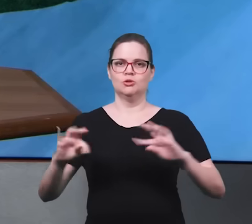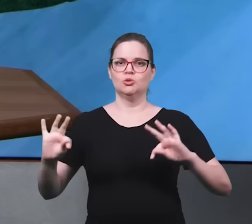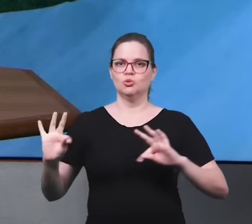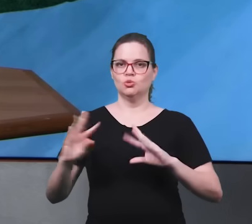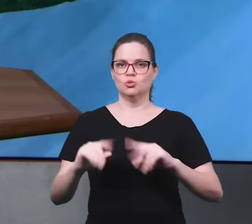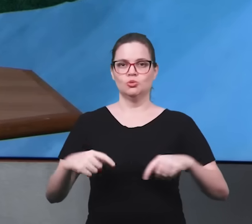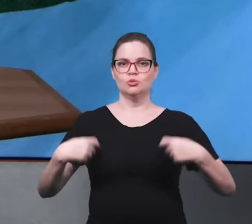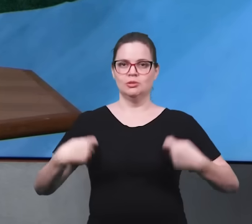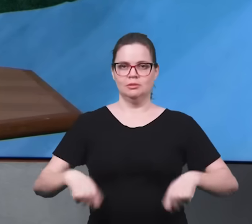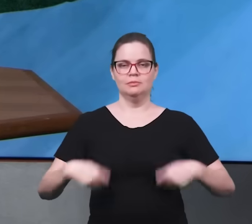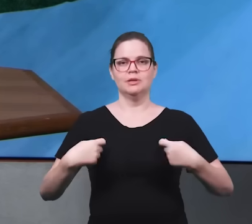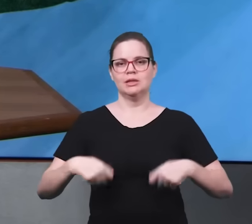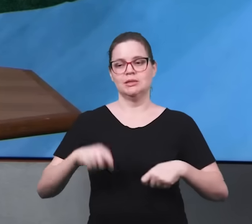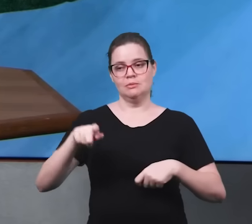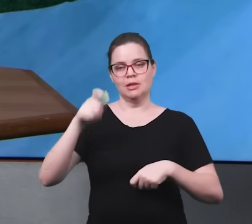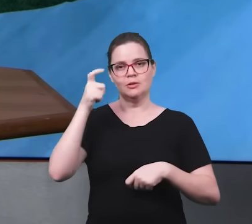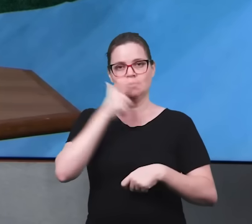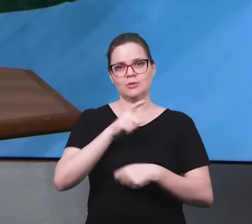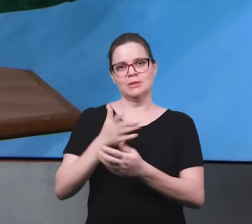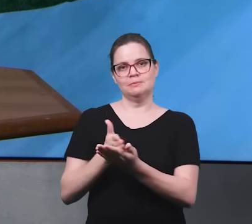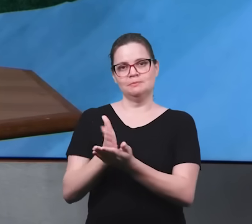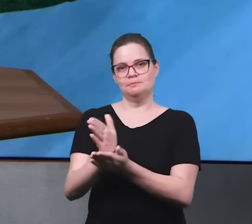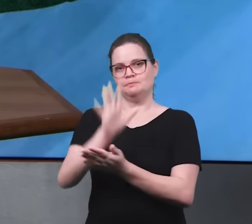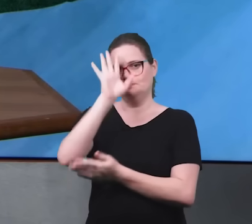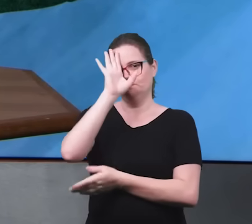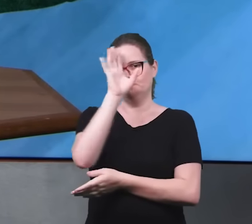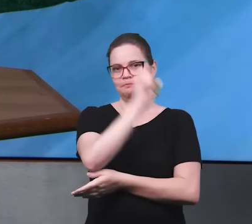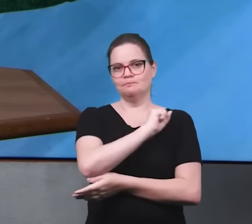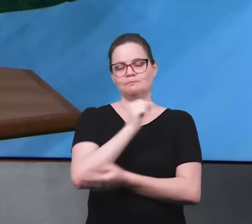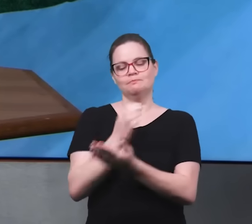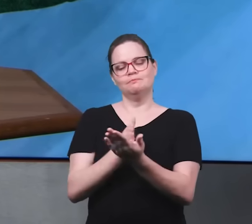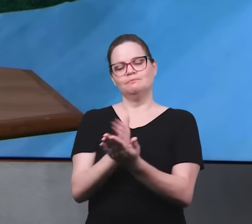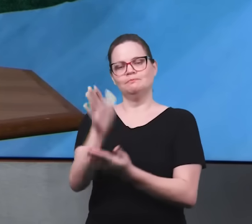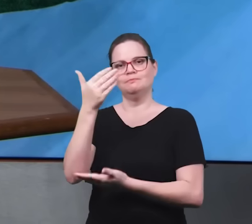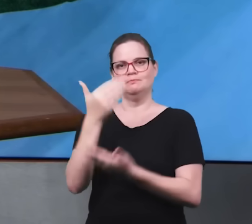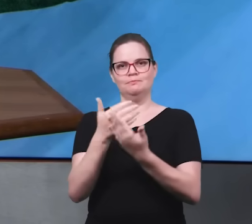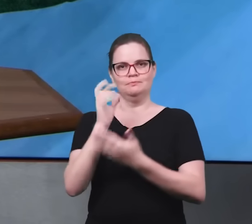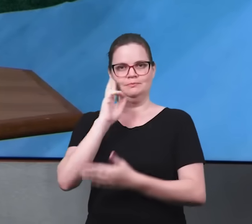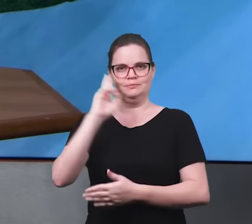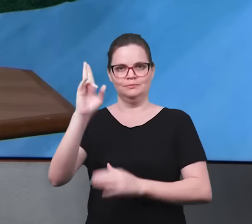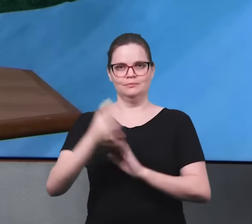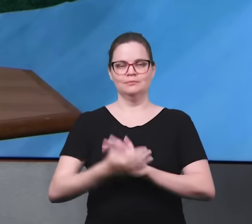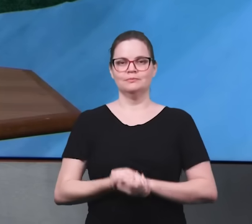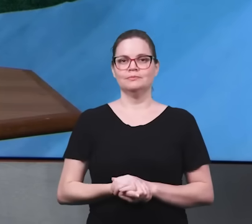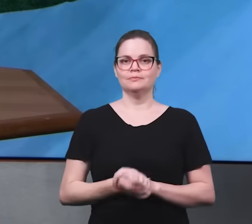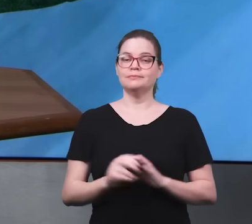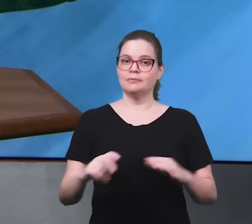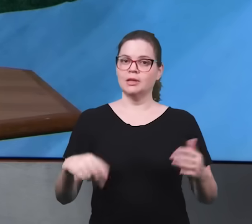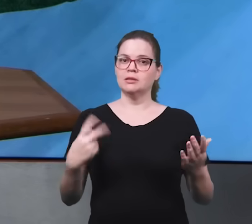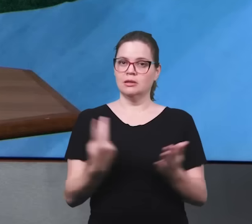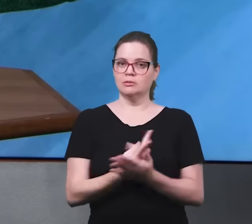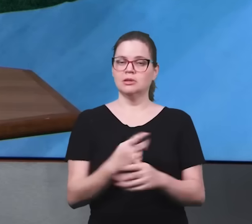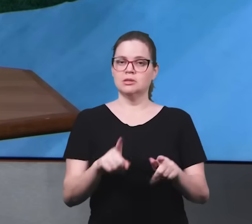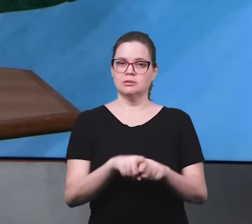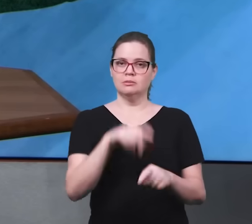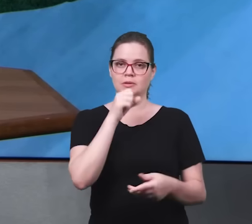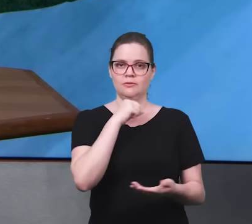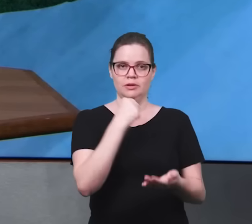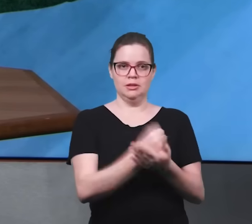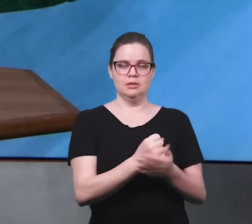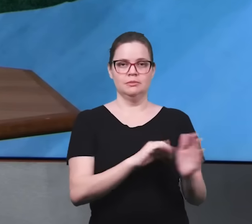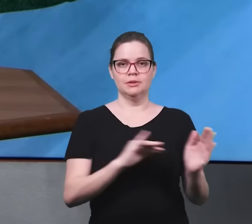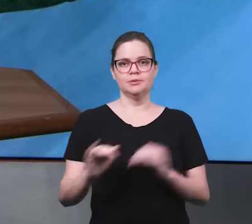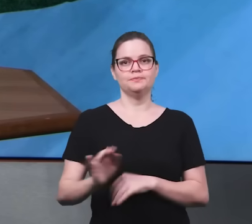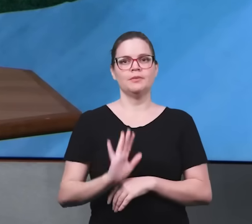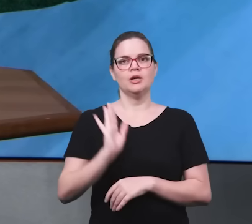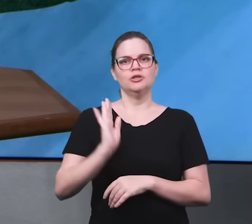que é preciso para a caminhada, aprenderem a caminhar na presença do Senhor. Isso aconteceu no Velho Testamento. Nós